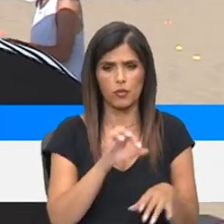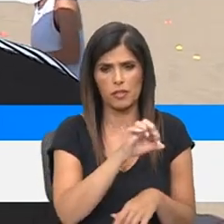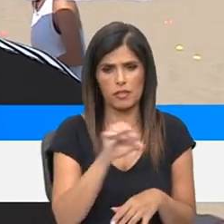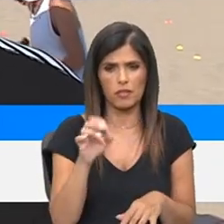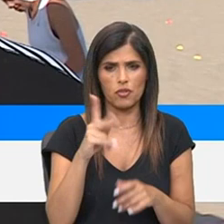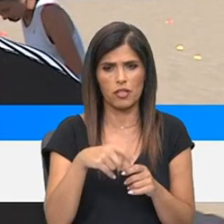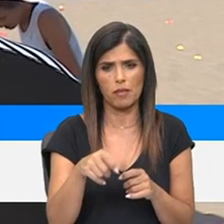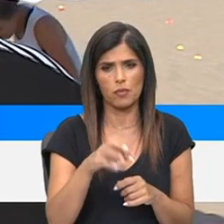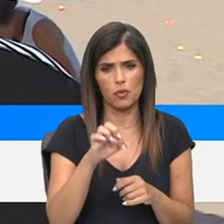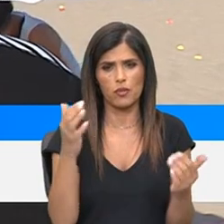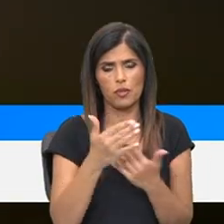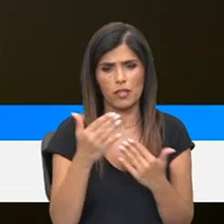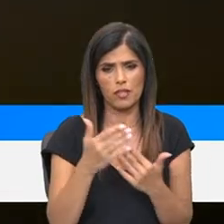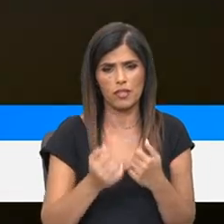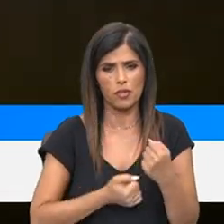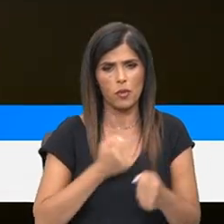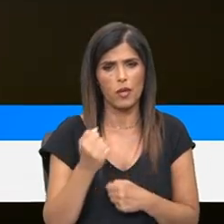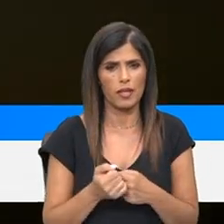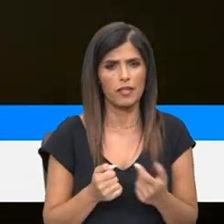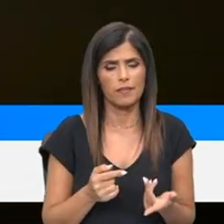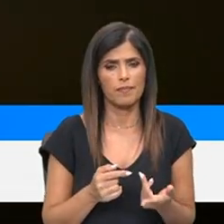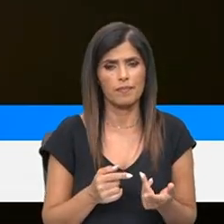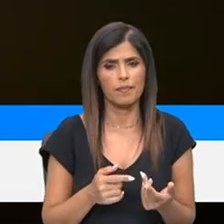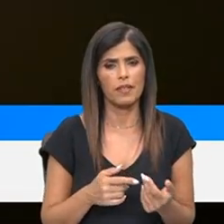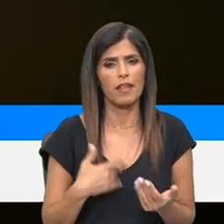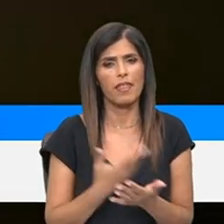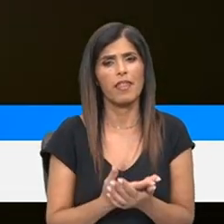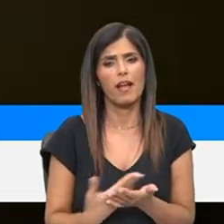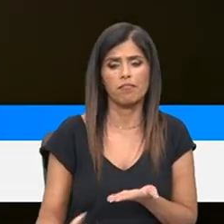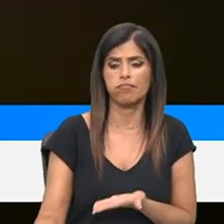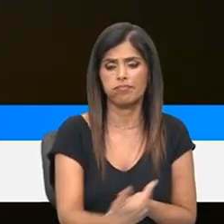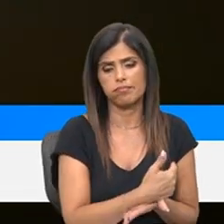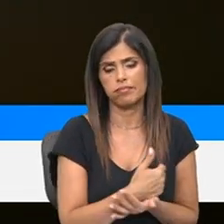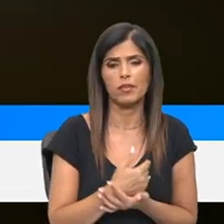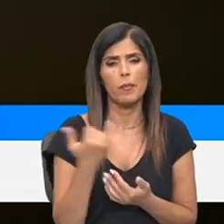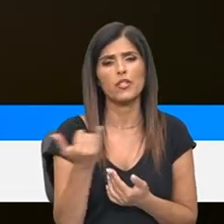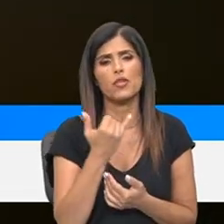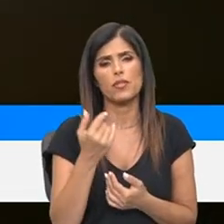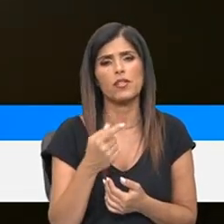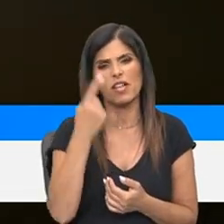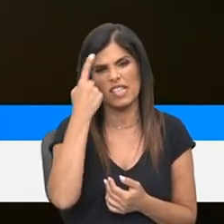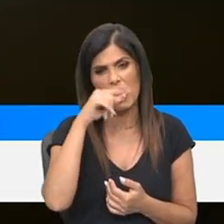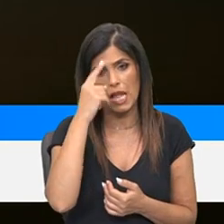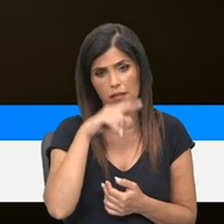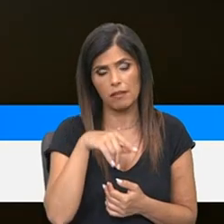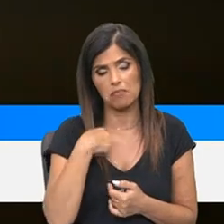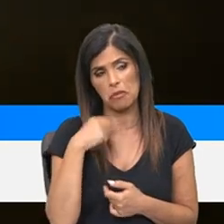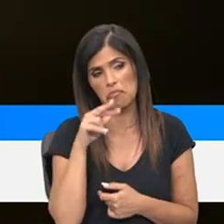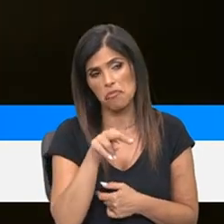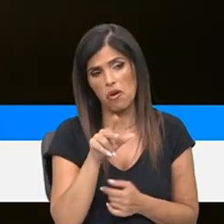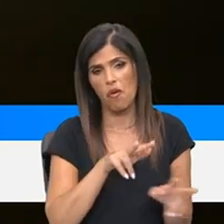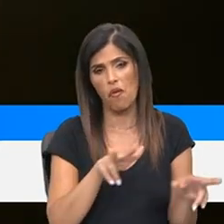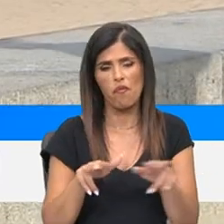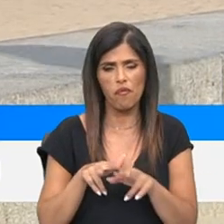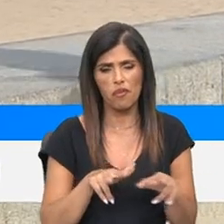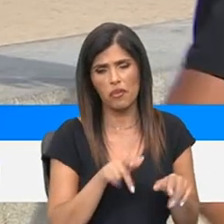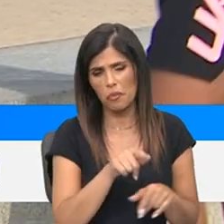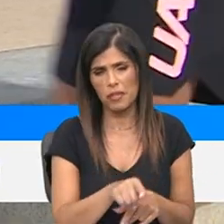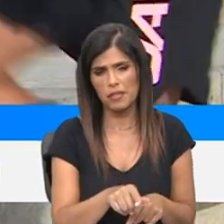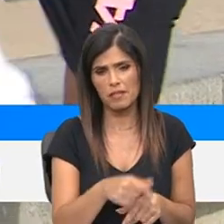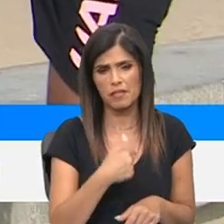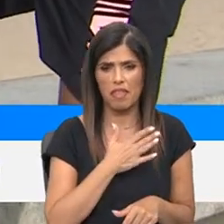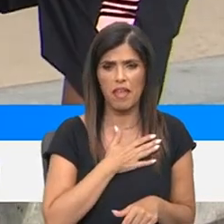km em 8 dias a correr para uma instituição na Tailândia. Inspirei-me um bocadinho nesse vídeo e em fazer algo assim